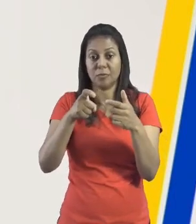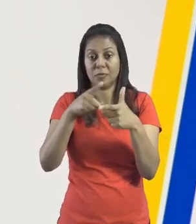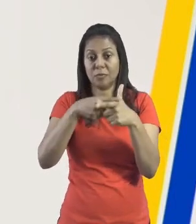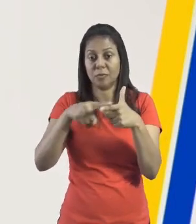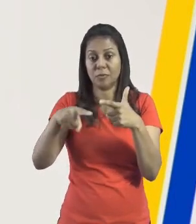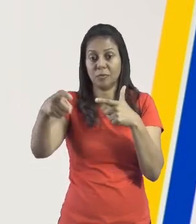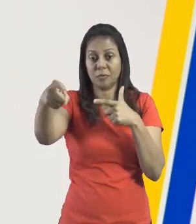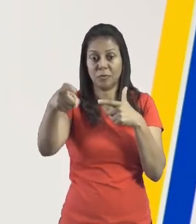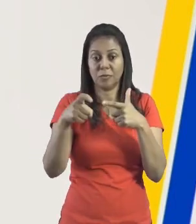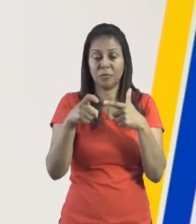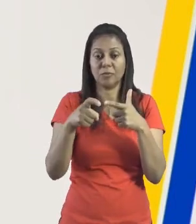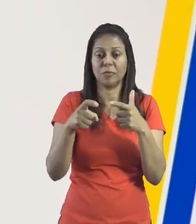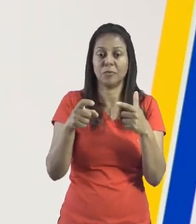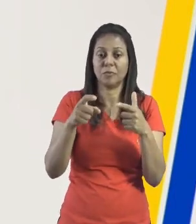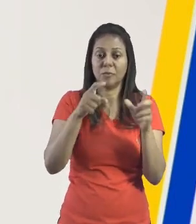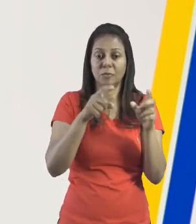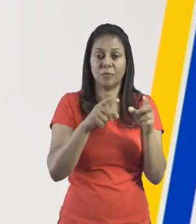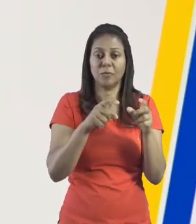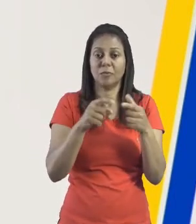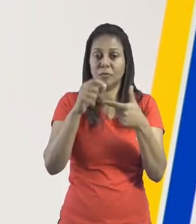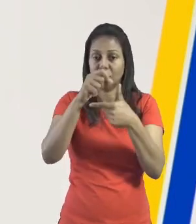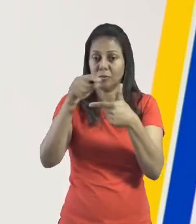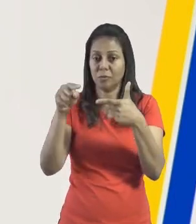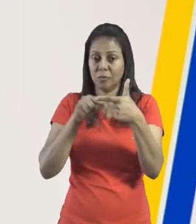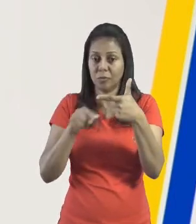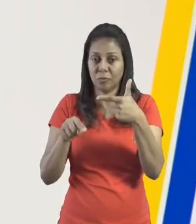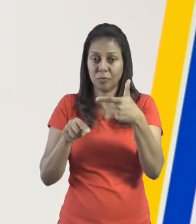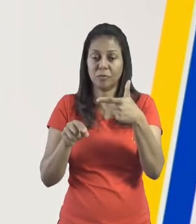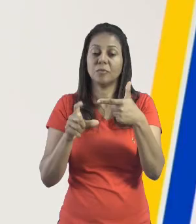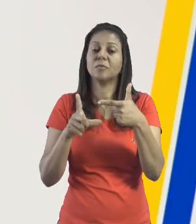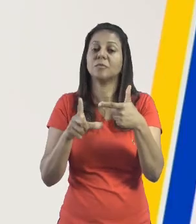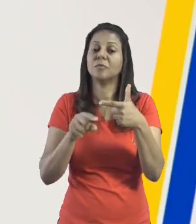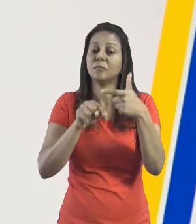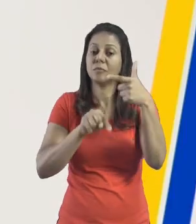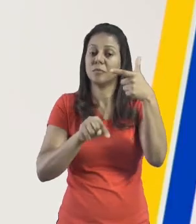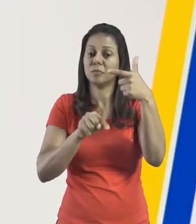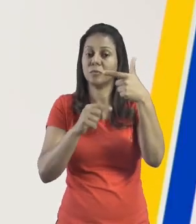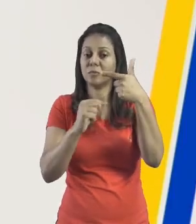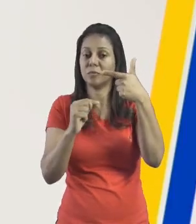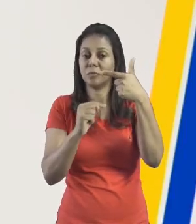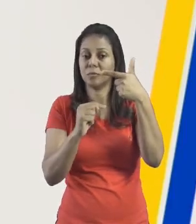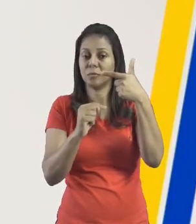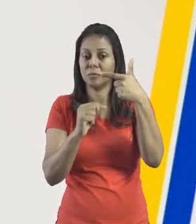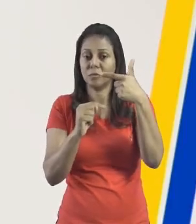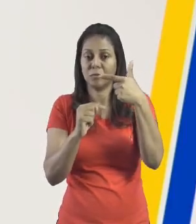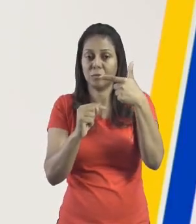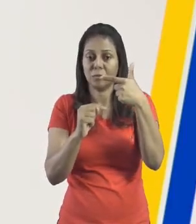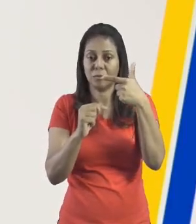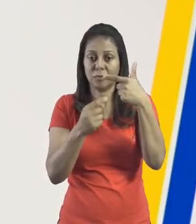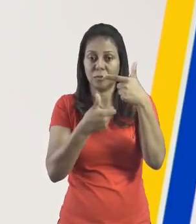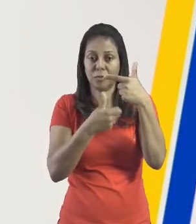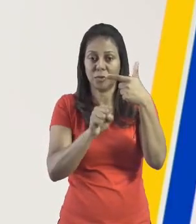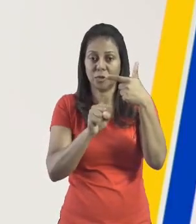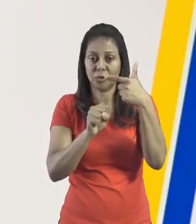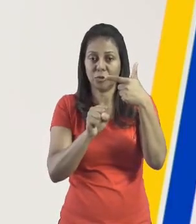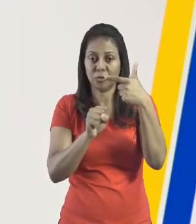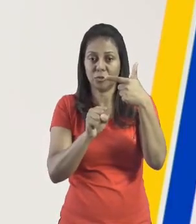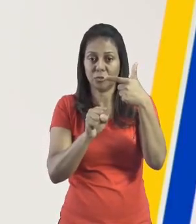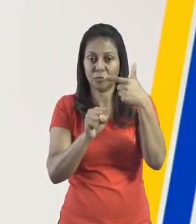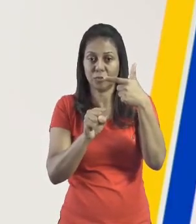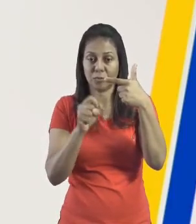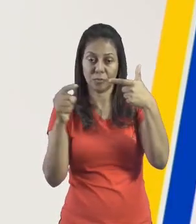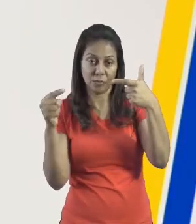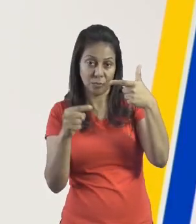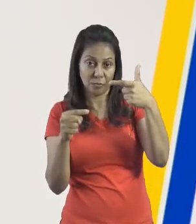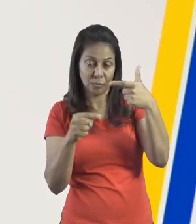x é simplificado, né, de cima e de baixo, e vai resultar apenas quem? Apenas o 18. Nesse caso